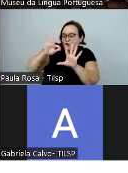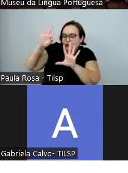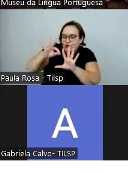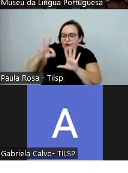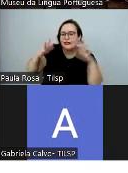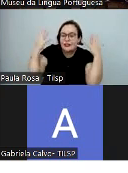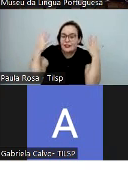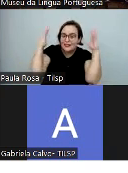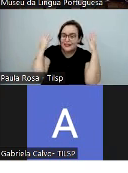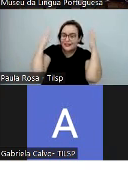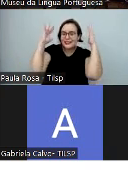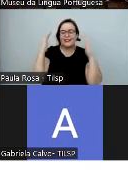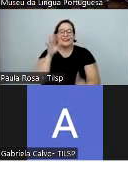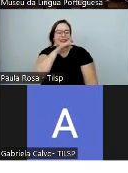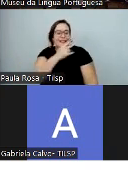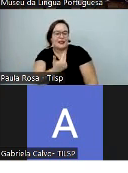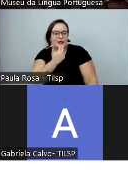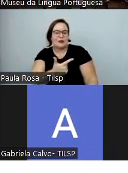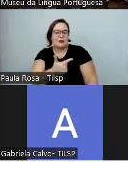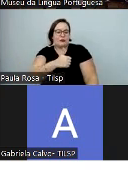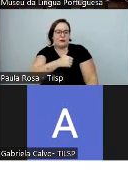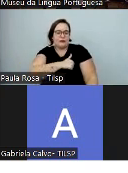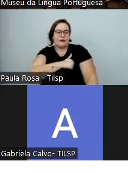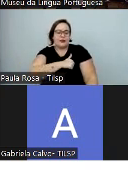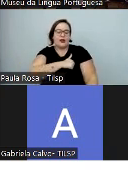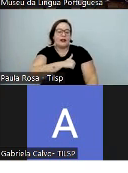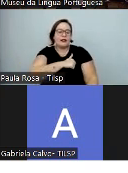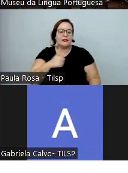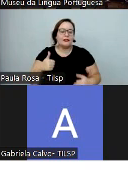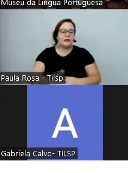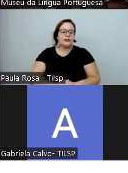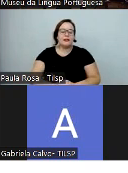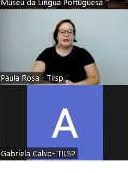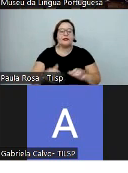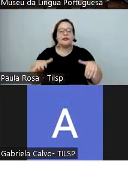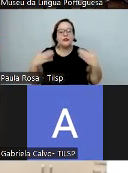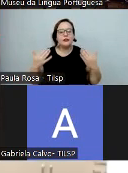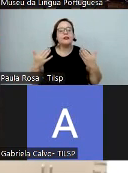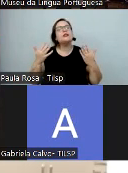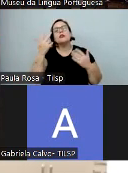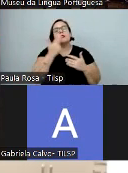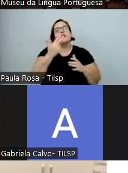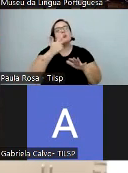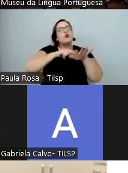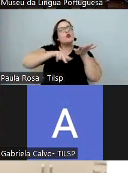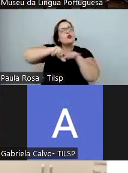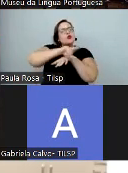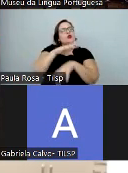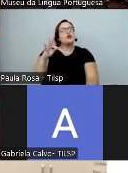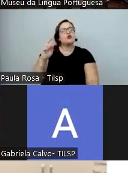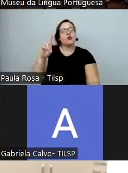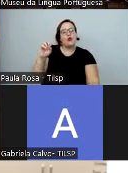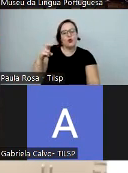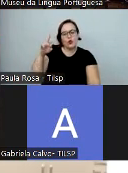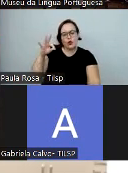idiomas do Canadá Leia entre as linhas 150 anos de linguagem de linguística em Toronto e muitos outros